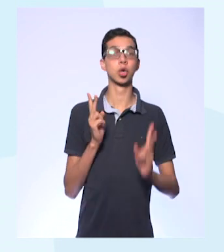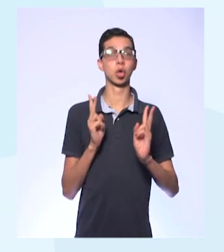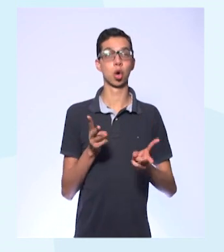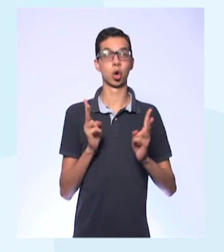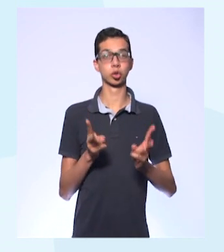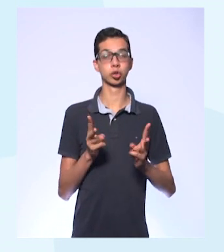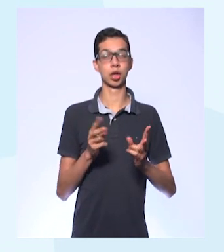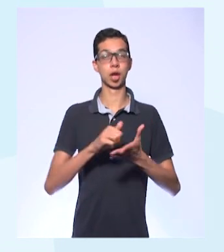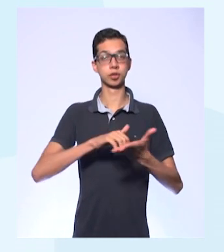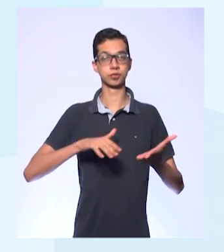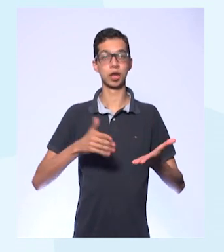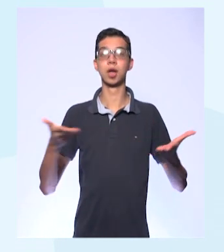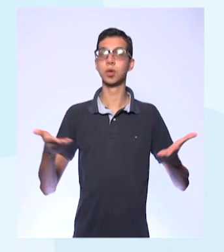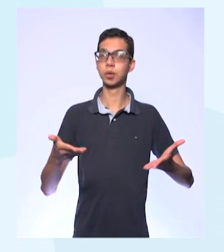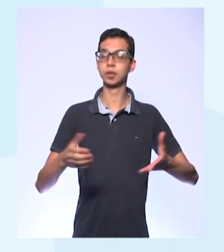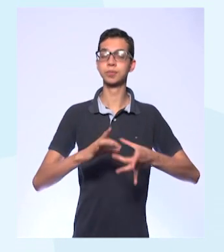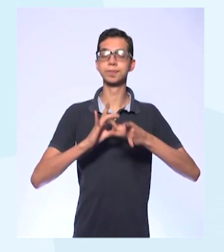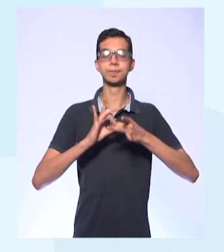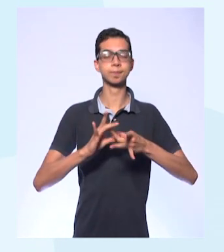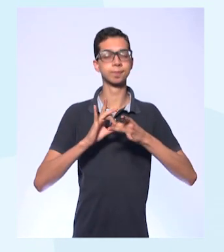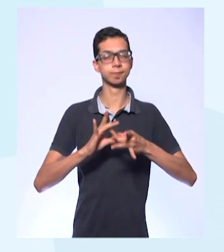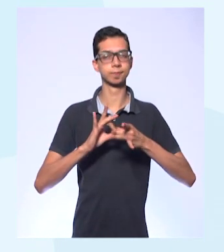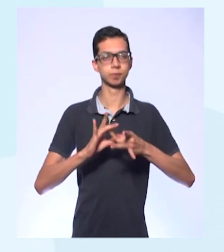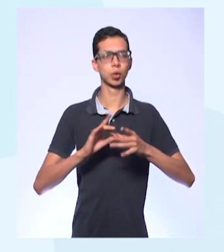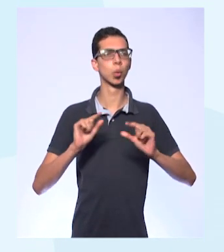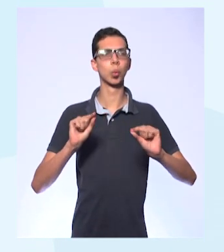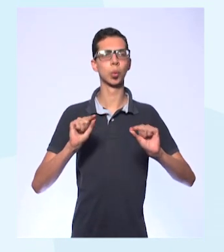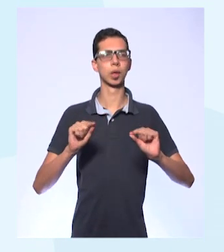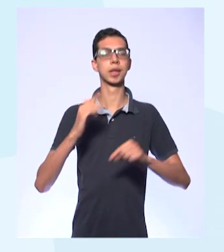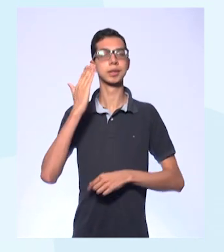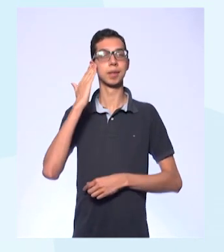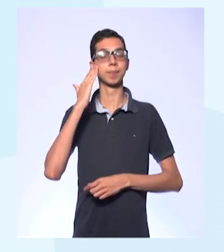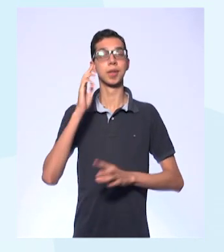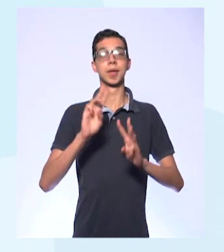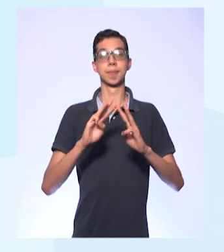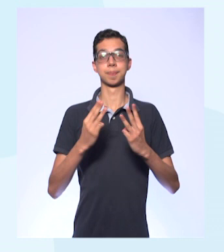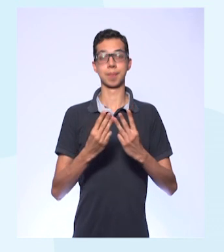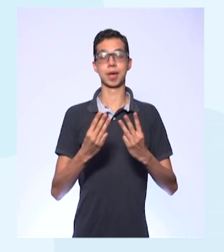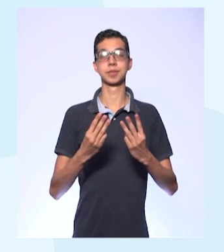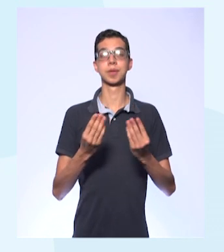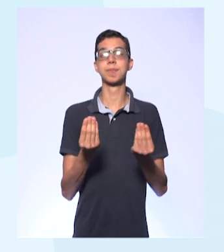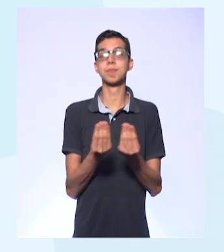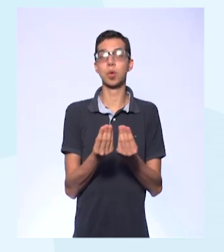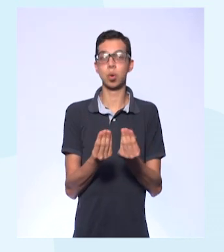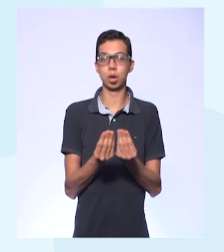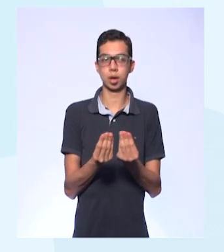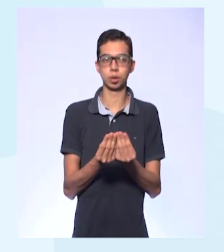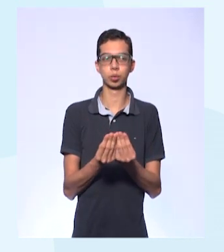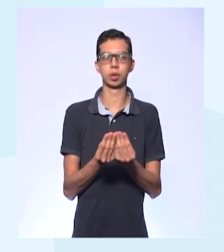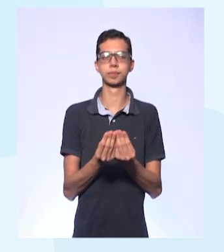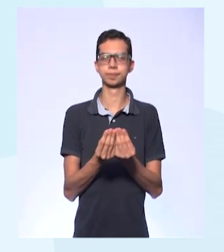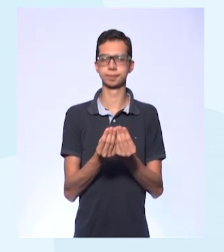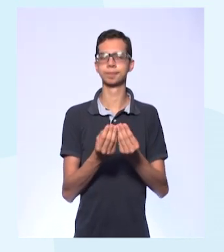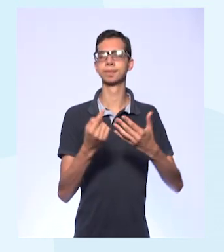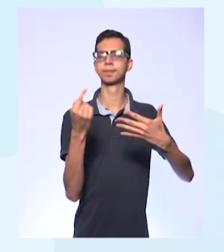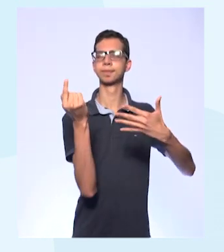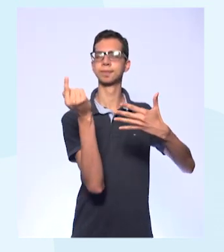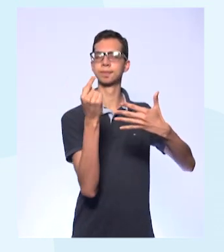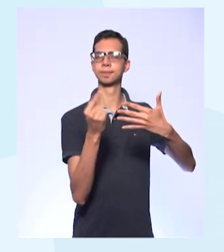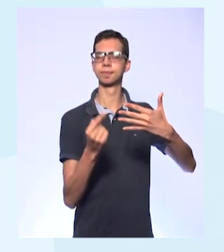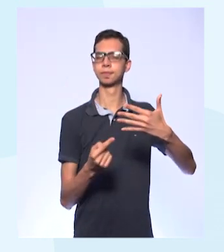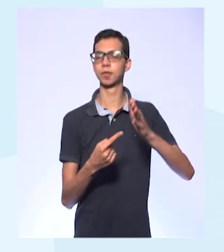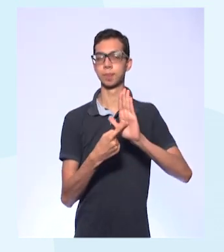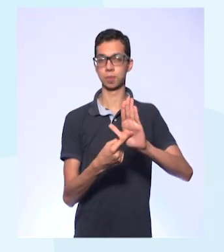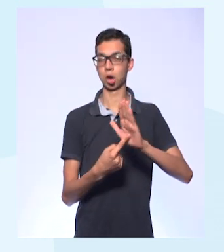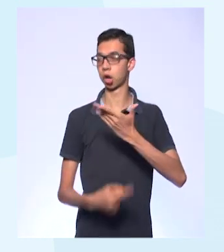agora nós vamos trabalhar junto. O que é? Calcular a massa molecular das substâncias indicadas. Vocês têm no caderno aí. Se